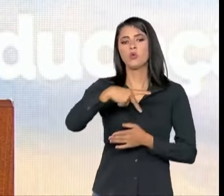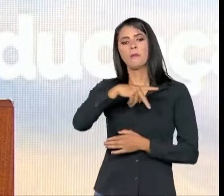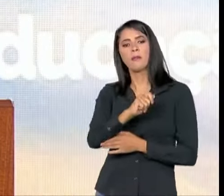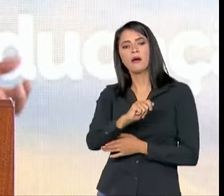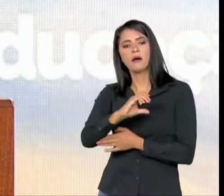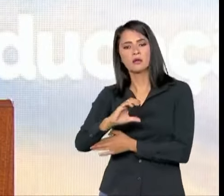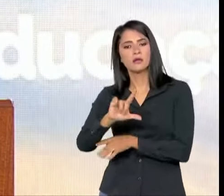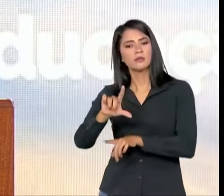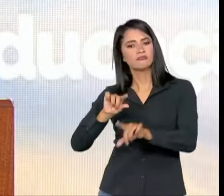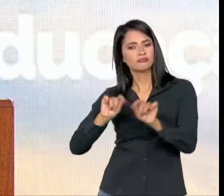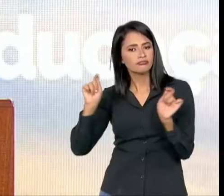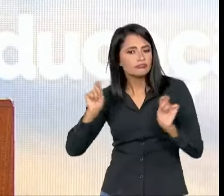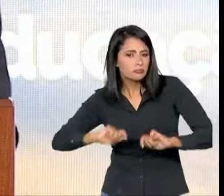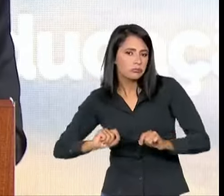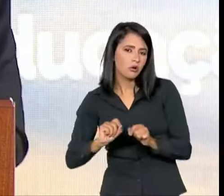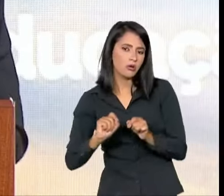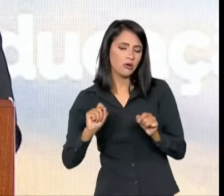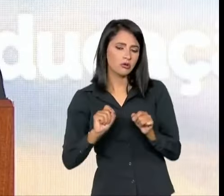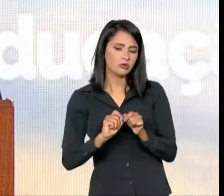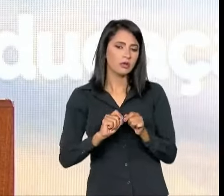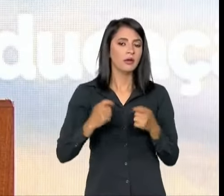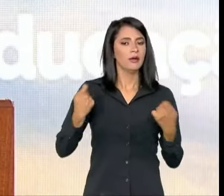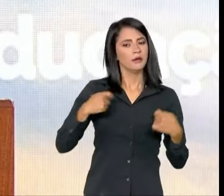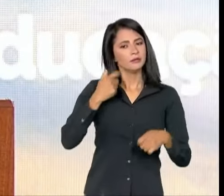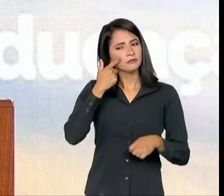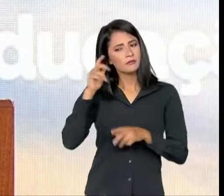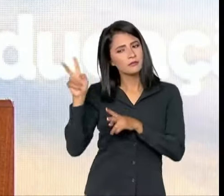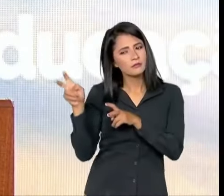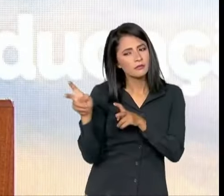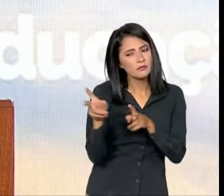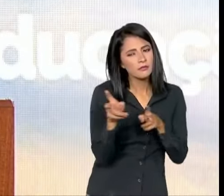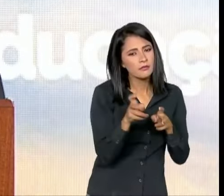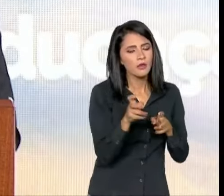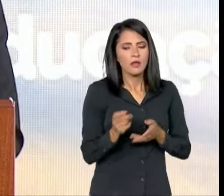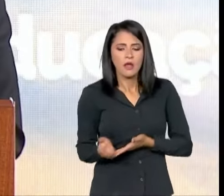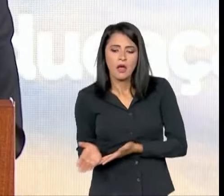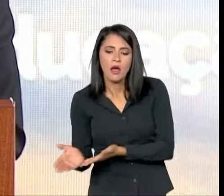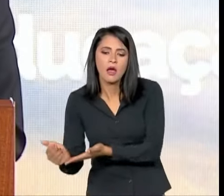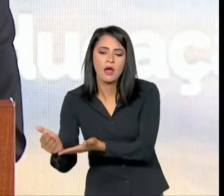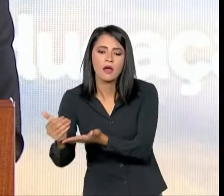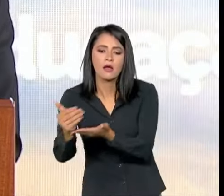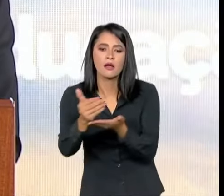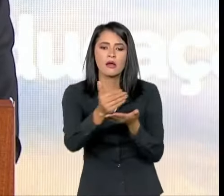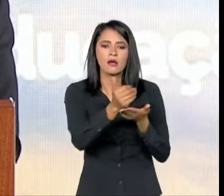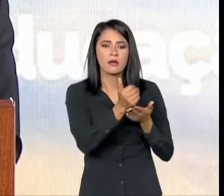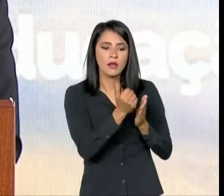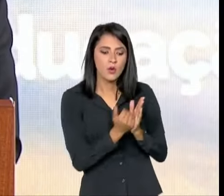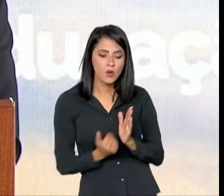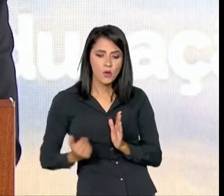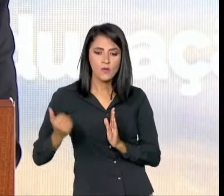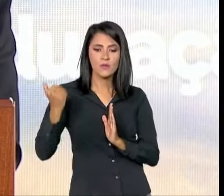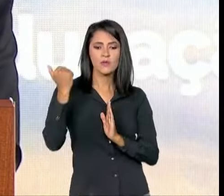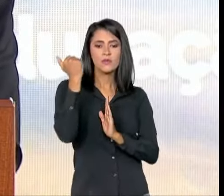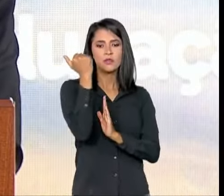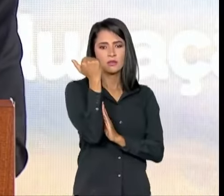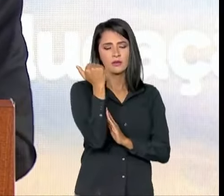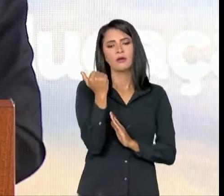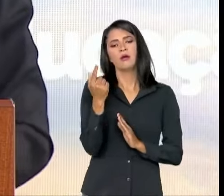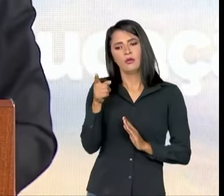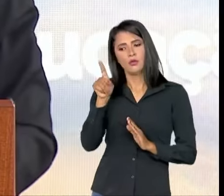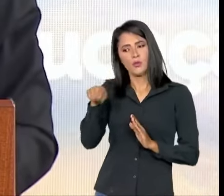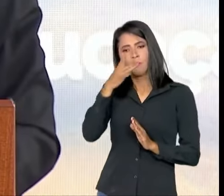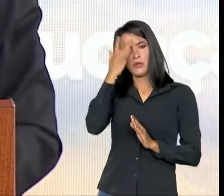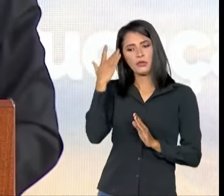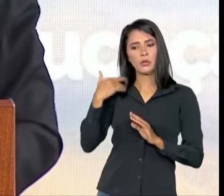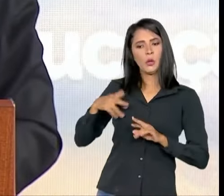a gente pode fazer. Vocês estão percebendo que a arrecadação está aumentando, além daquilo que muita